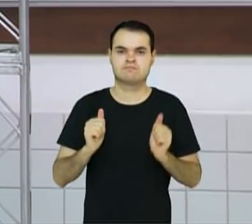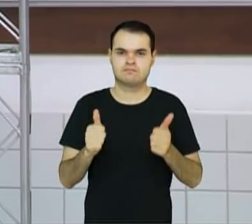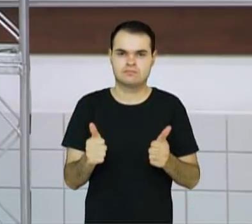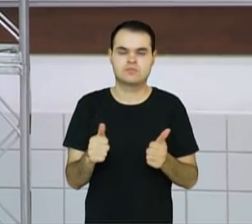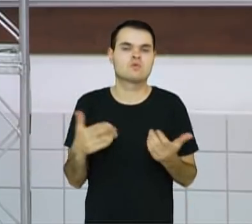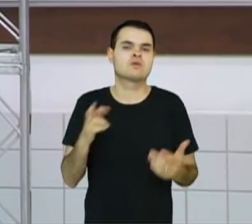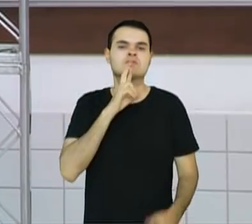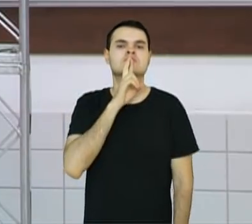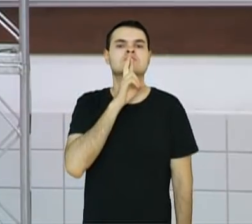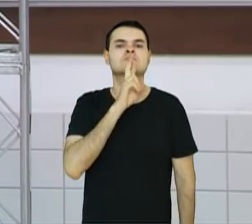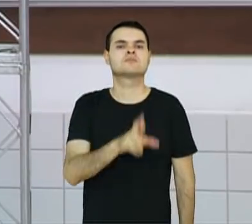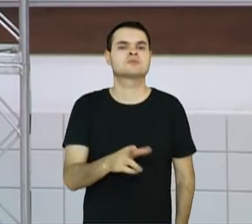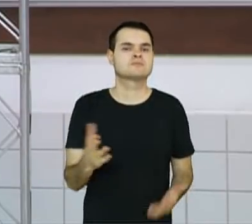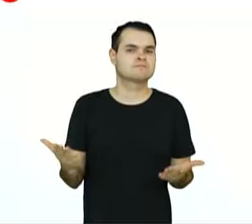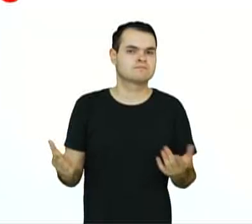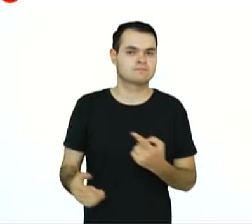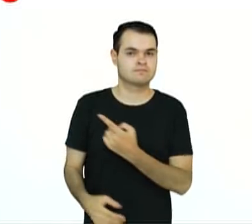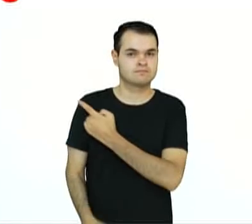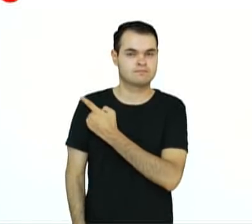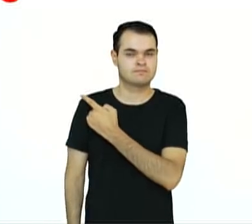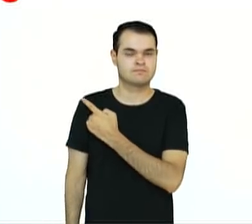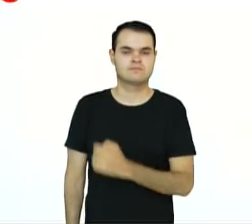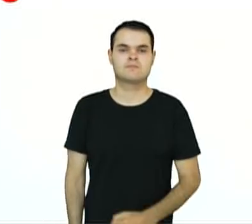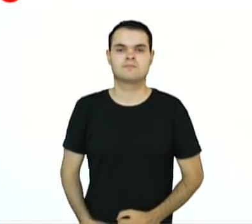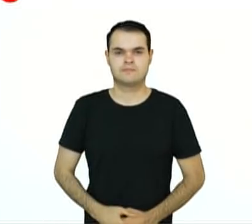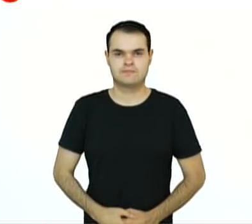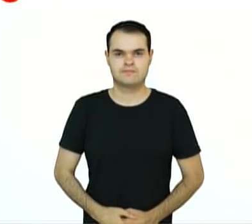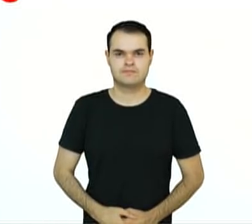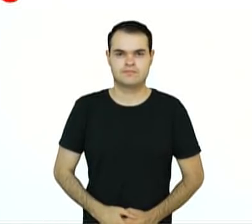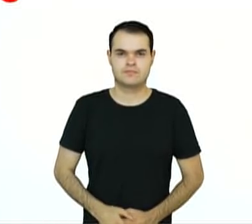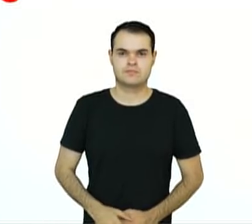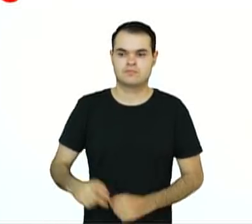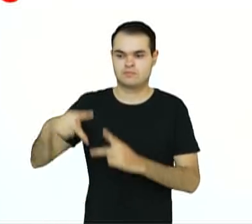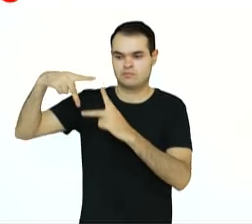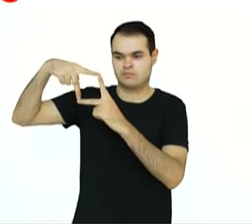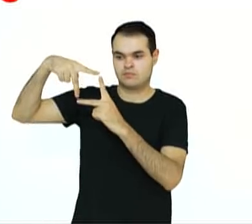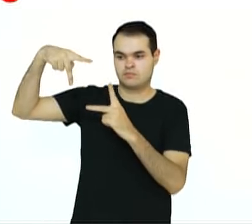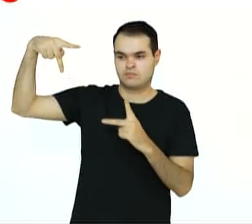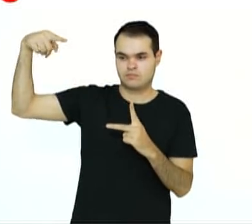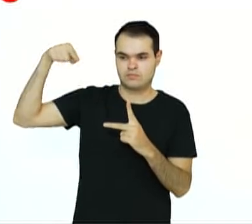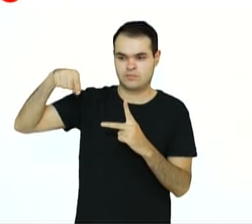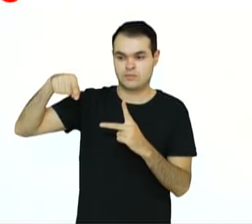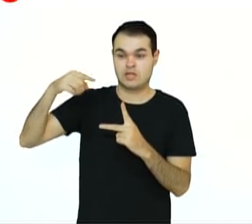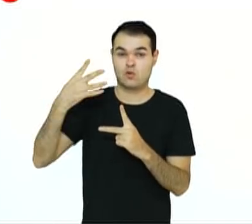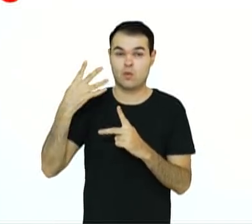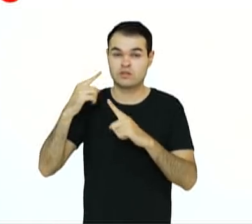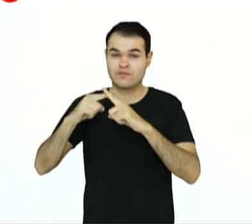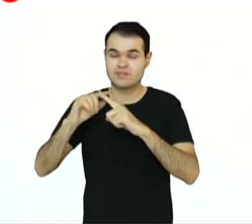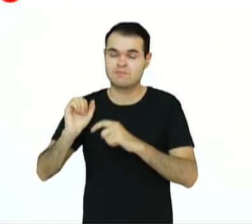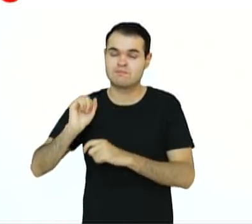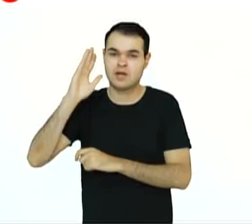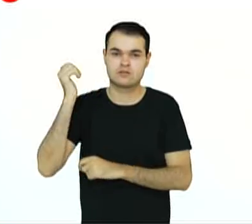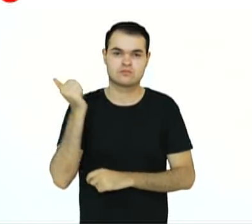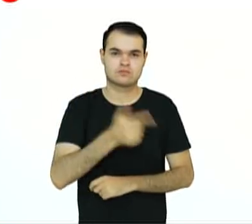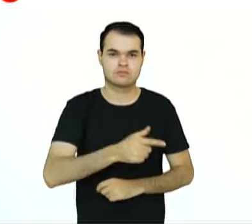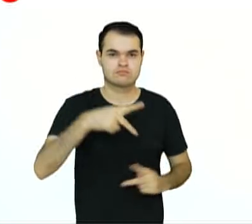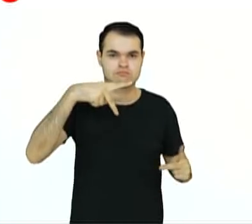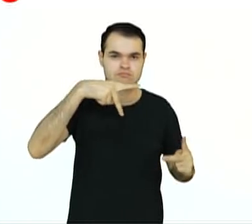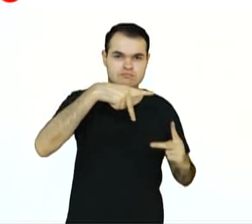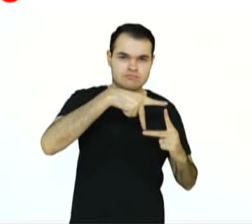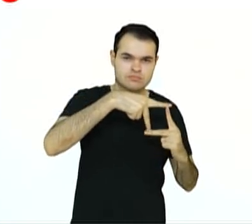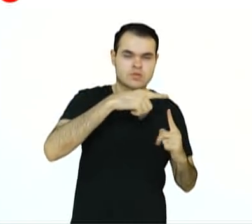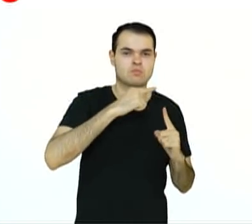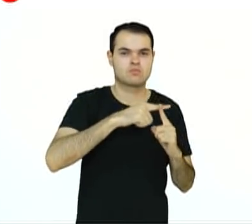nossa resposta? Pode-se dizer que a área do maior ladrilho é 4 vezes maior que a do menor, já que a medida do